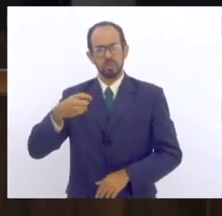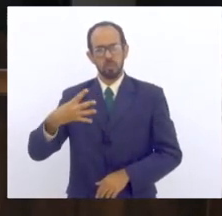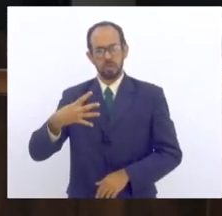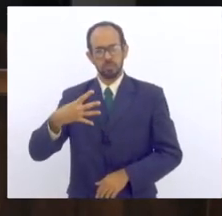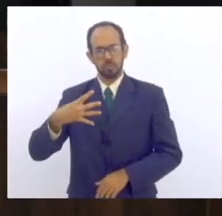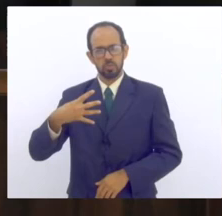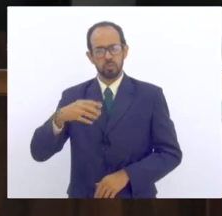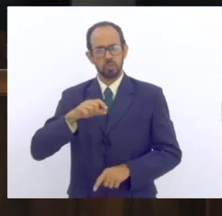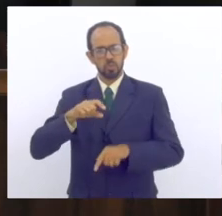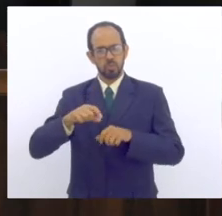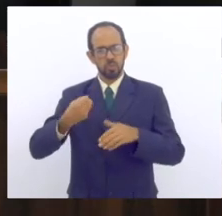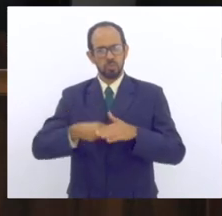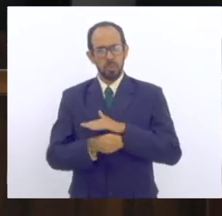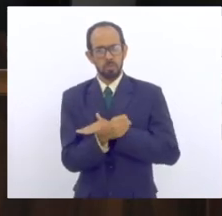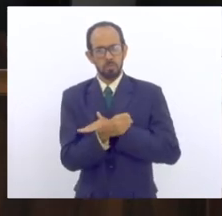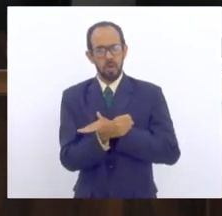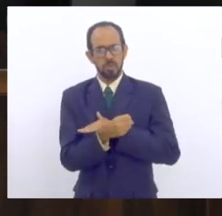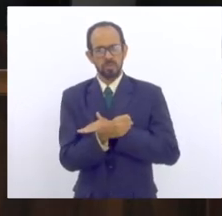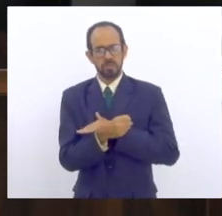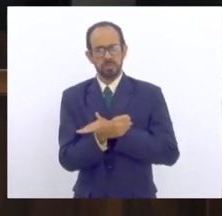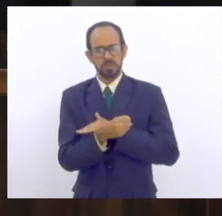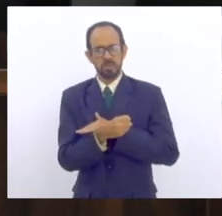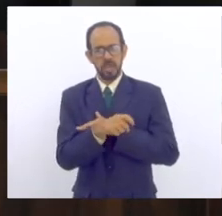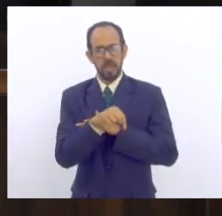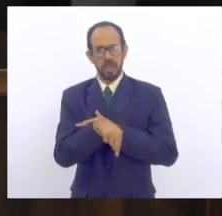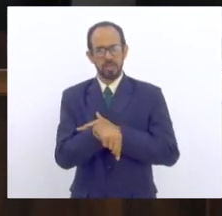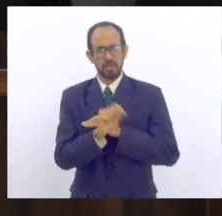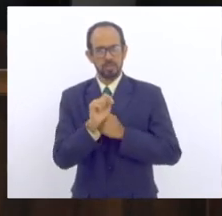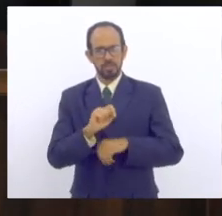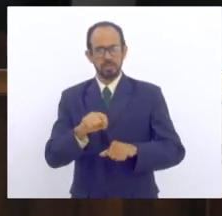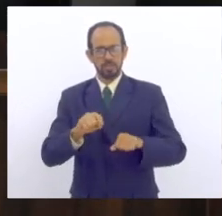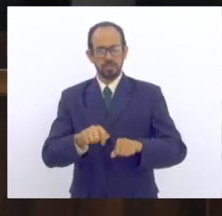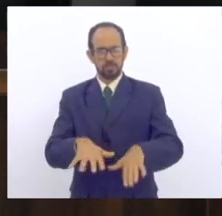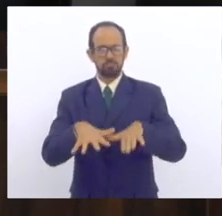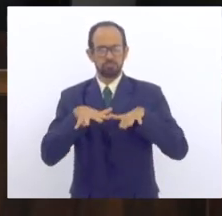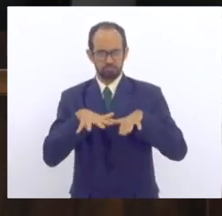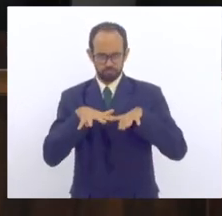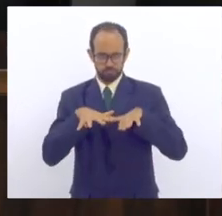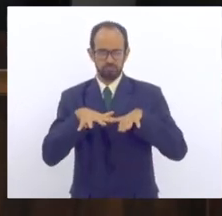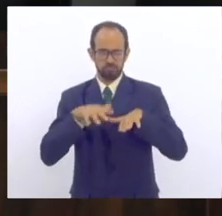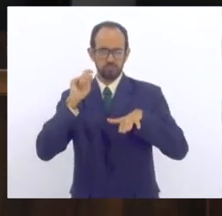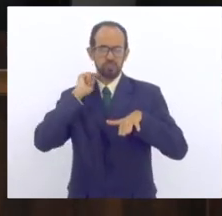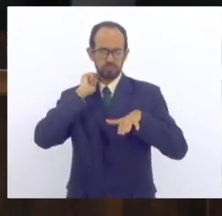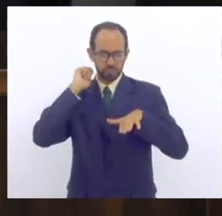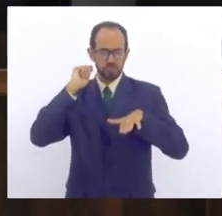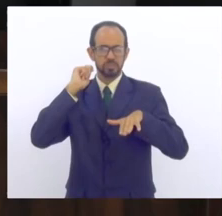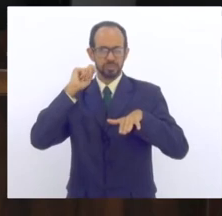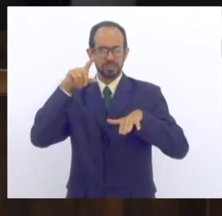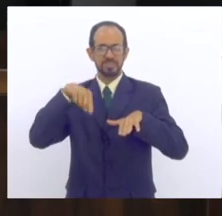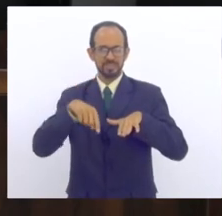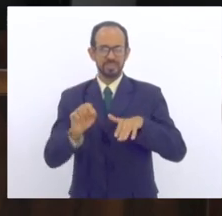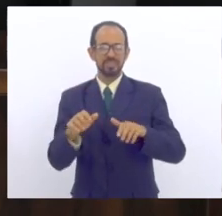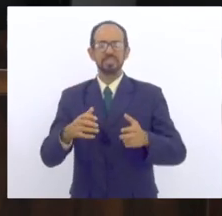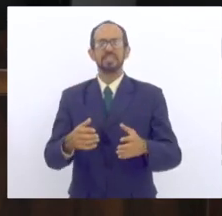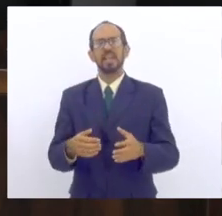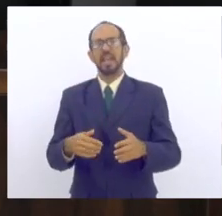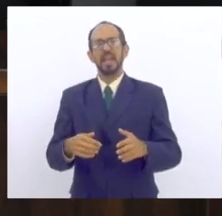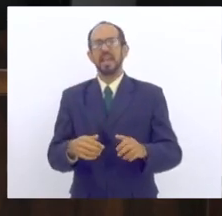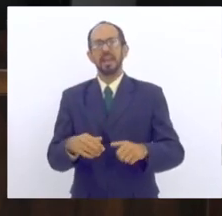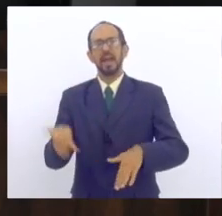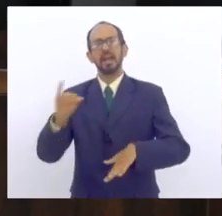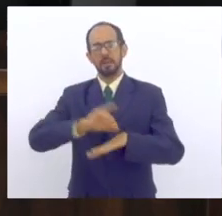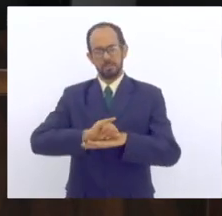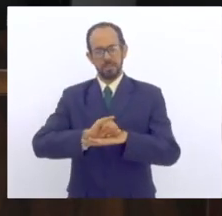tomando posse no plenário do Palácio Tiradentes na época sede da Câmara Federal da então capital da República